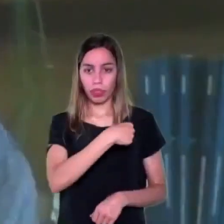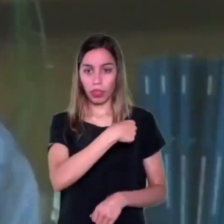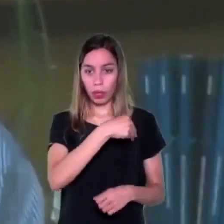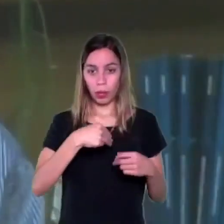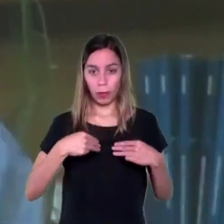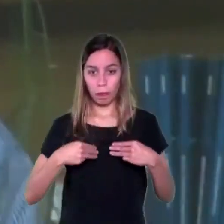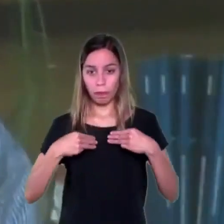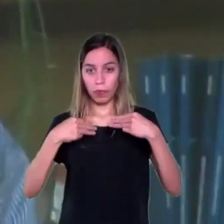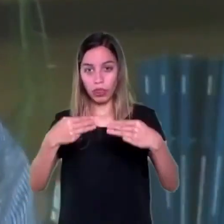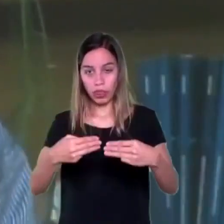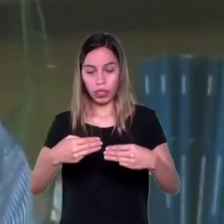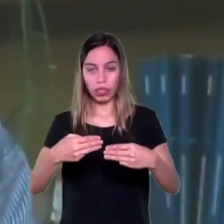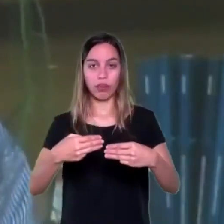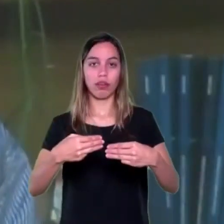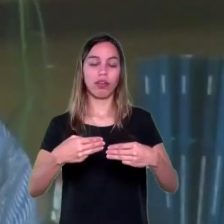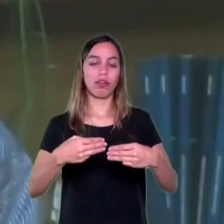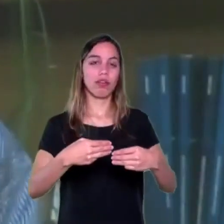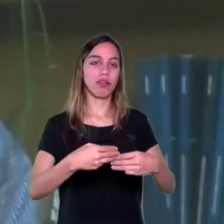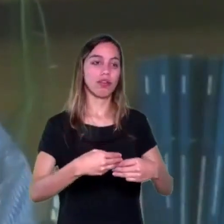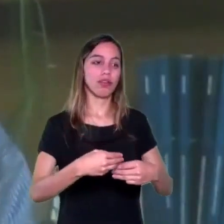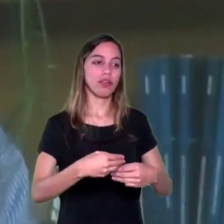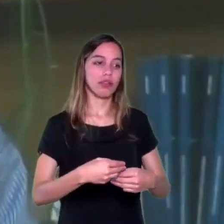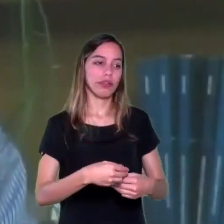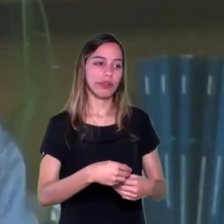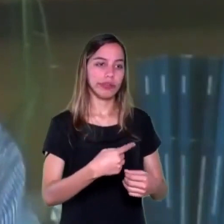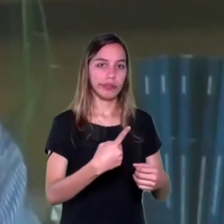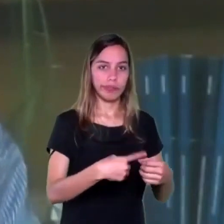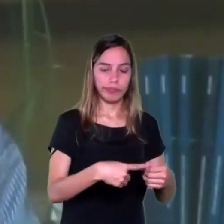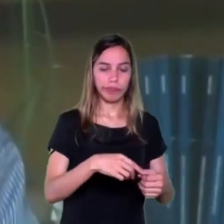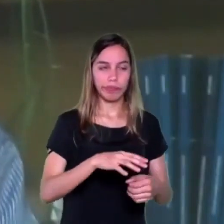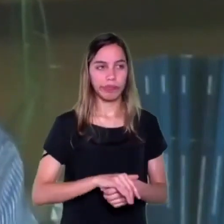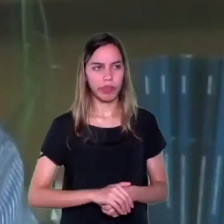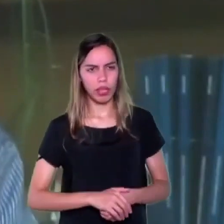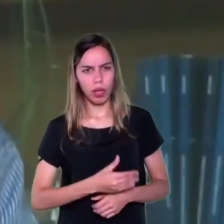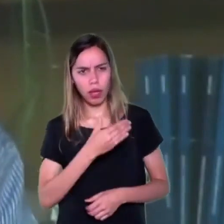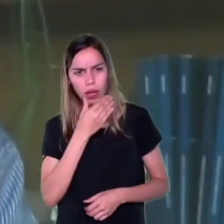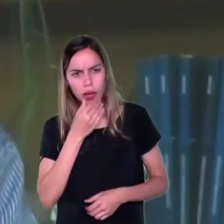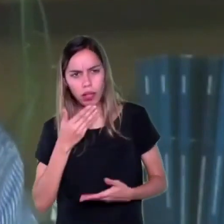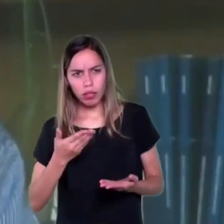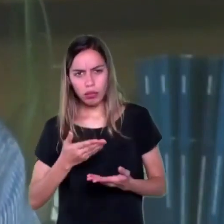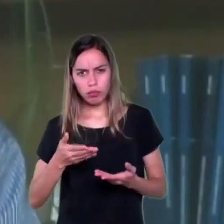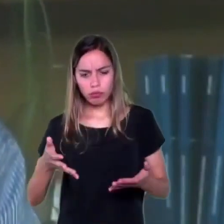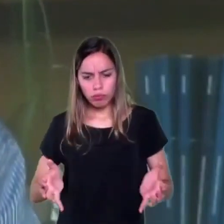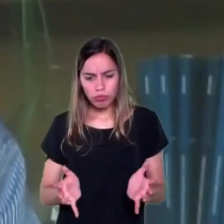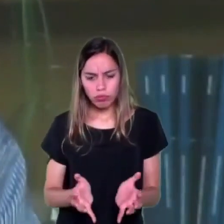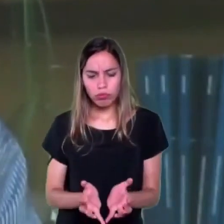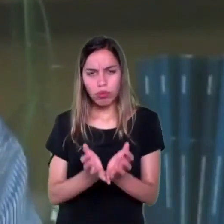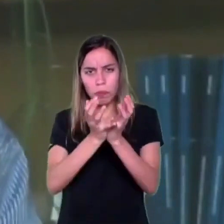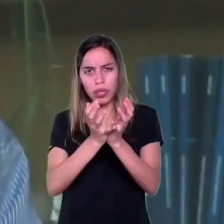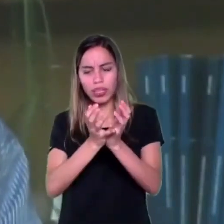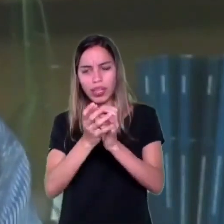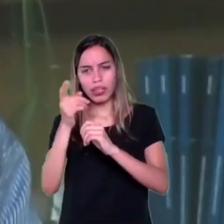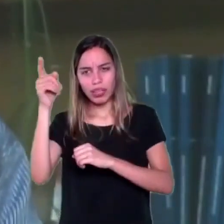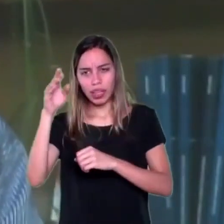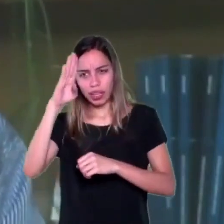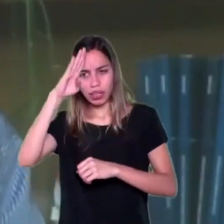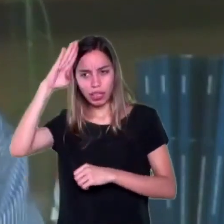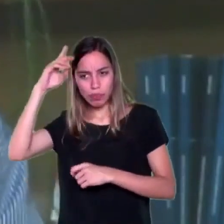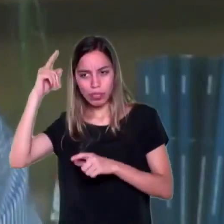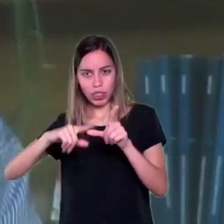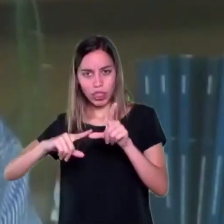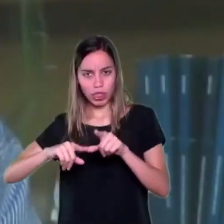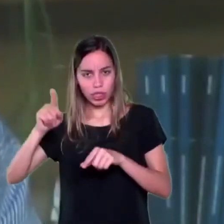STF, foi agora homenageado com um livro lá na Academia Brasileira de Letras, e